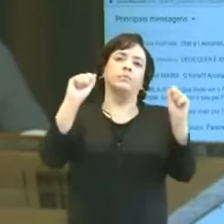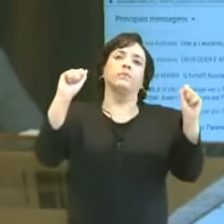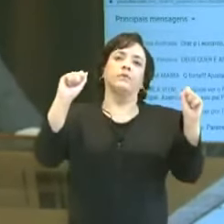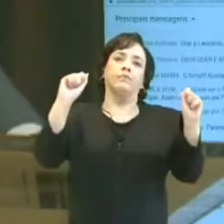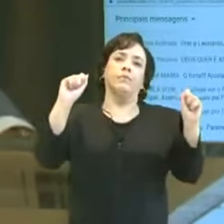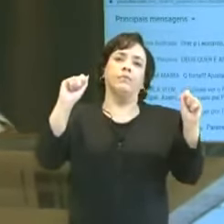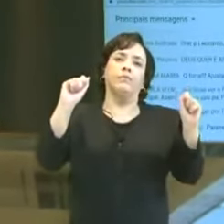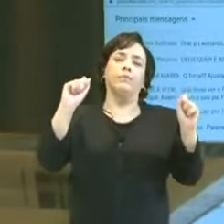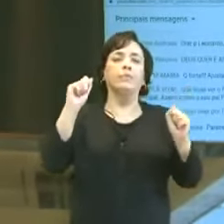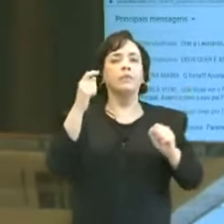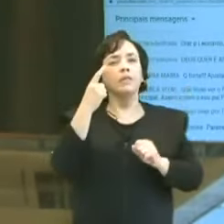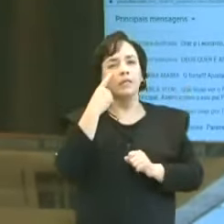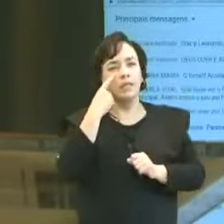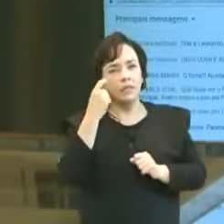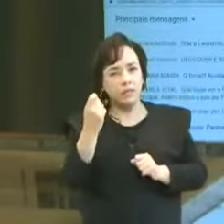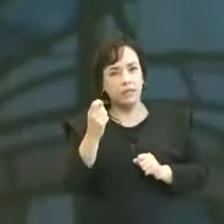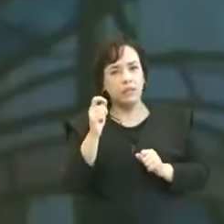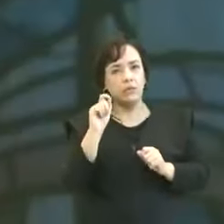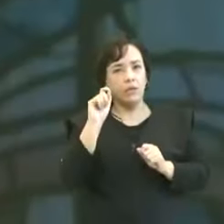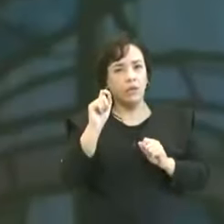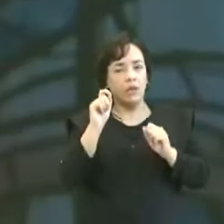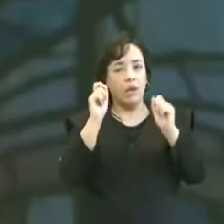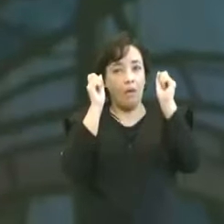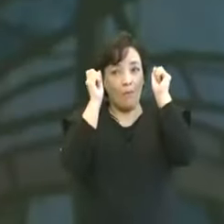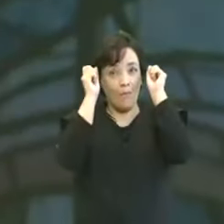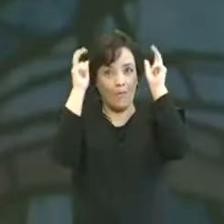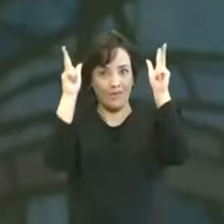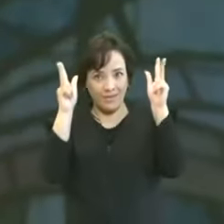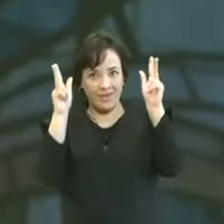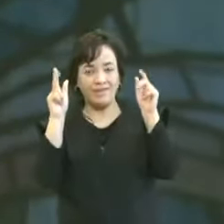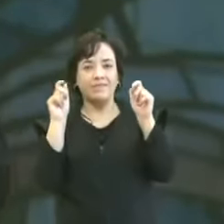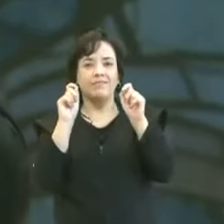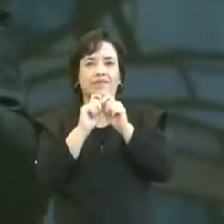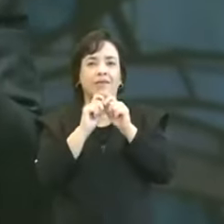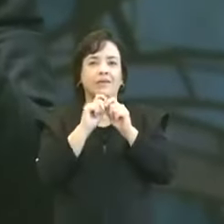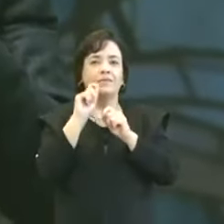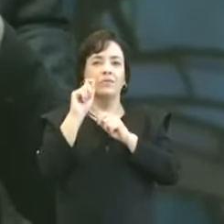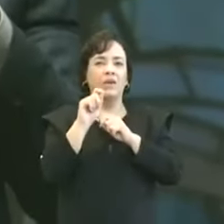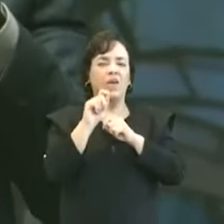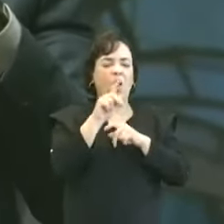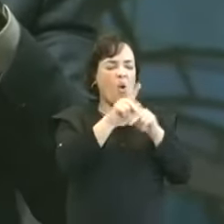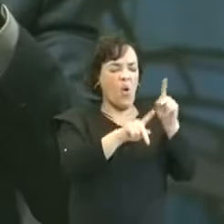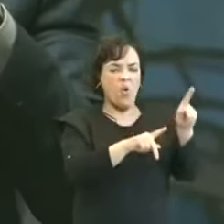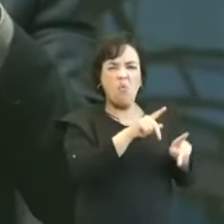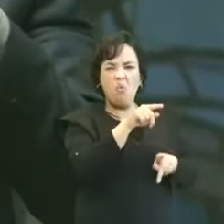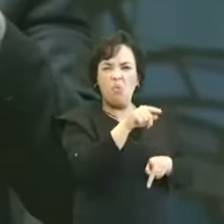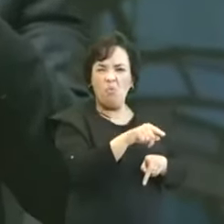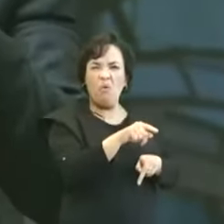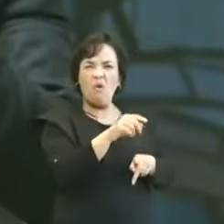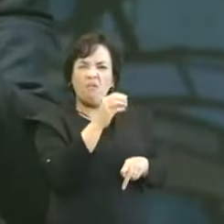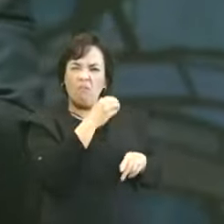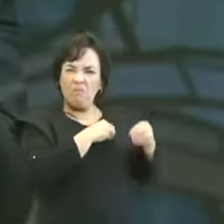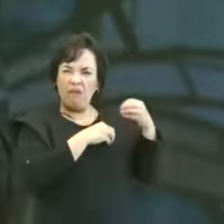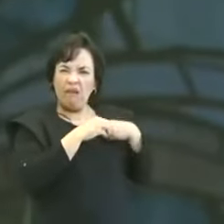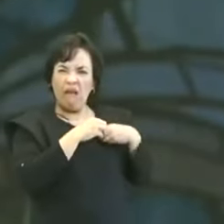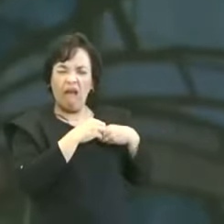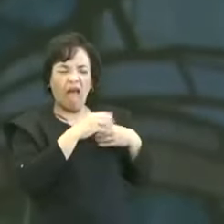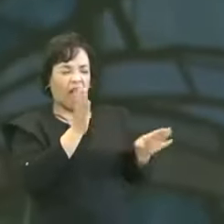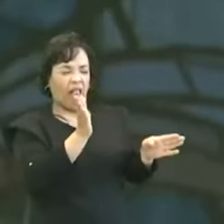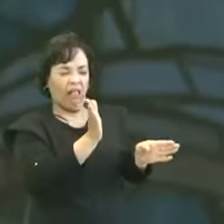É muito interessante o que Moisés faz quando o povo peca e cai e